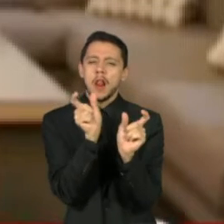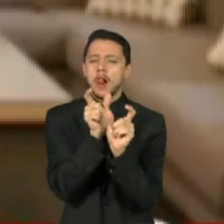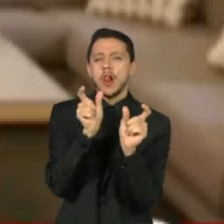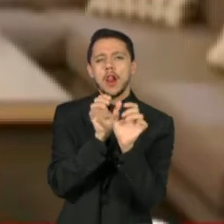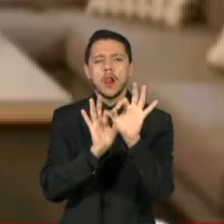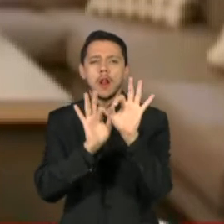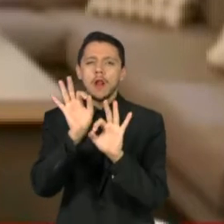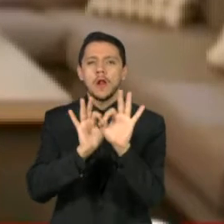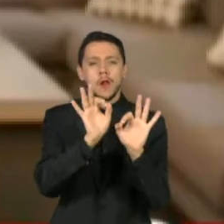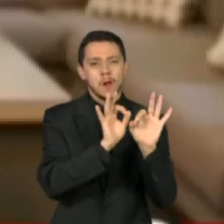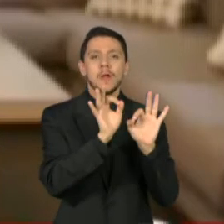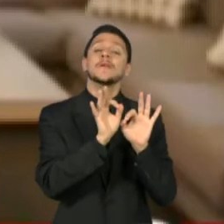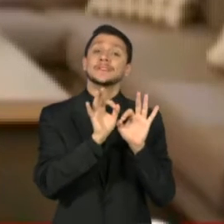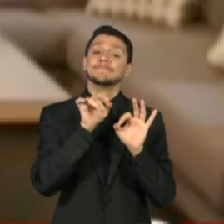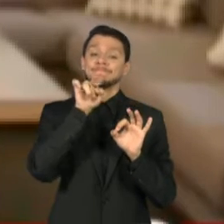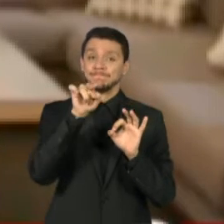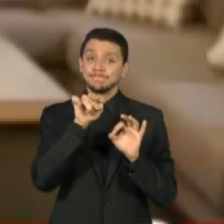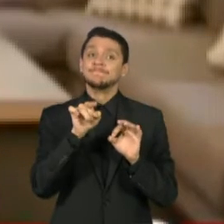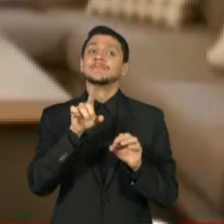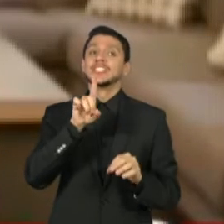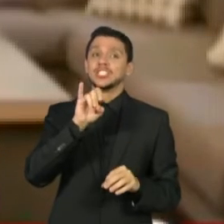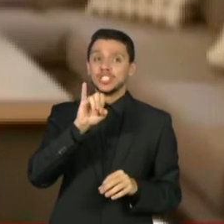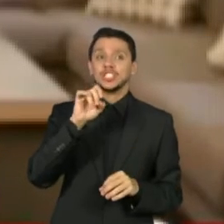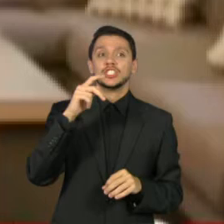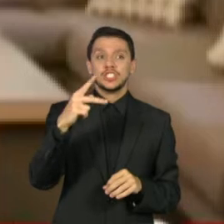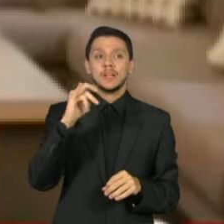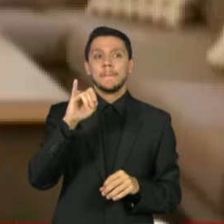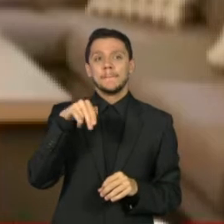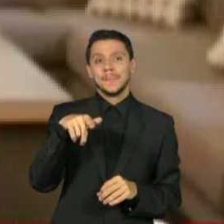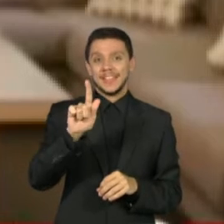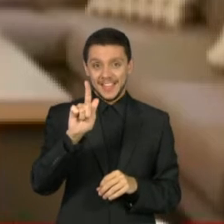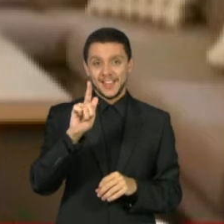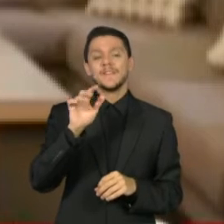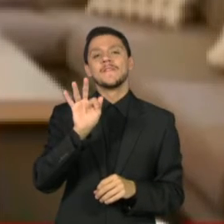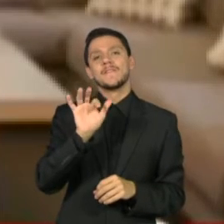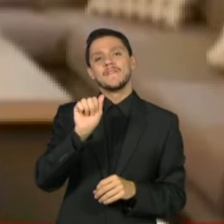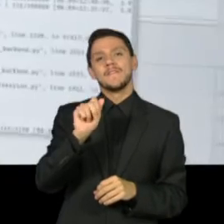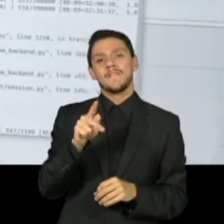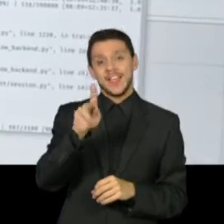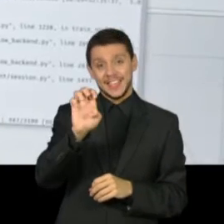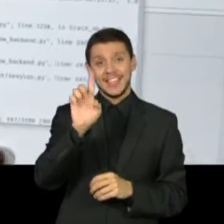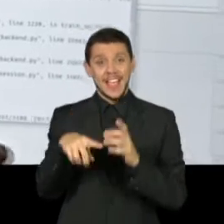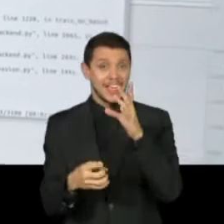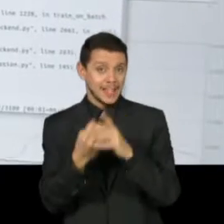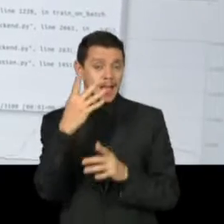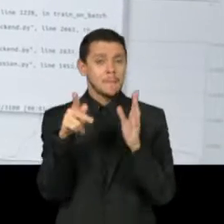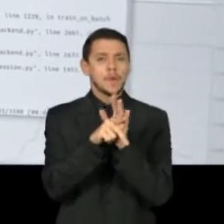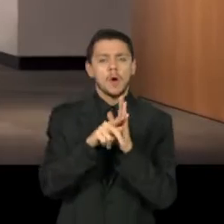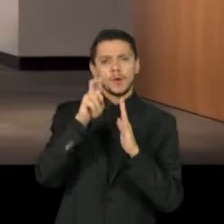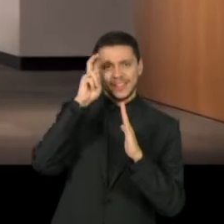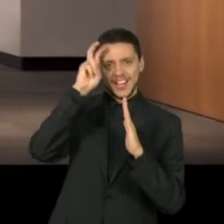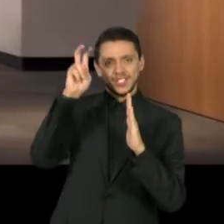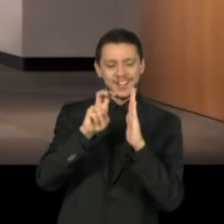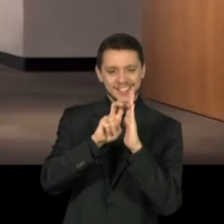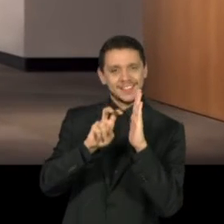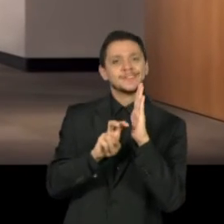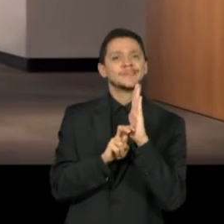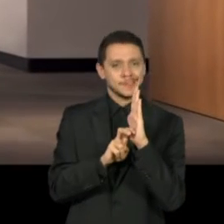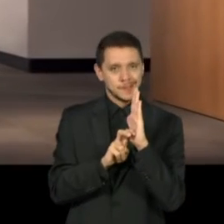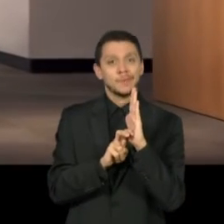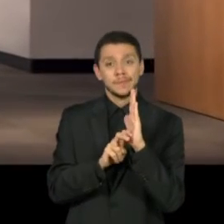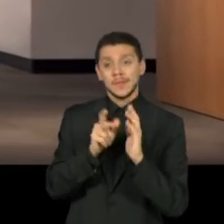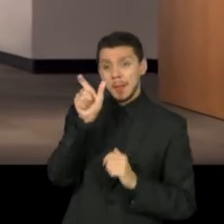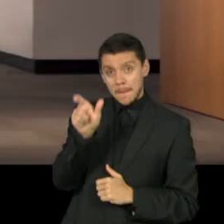de conteúdo, chamado deepfake, é criado por meio de uma tecnologia de inteligência artificial. Mesmo